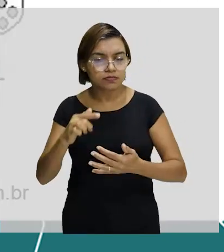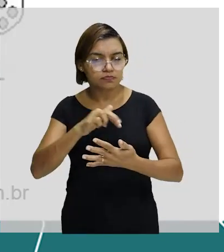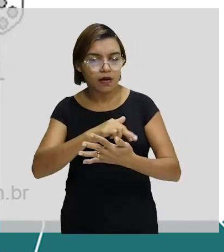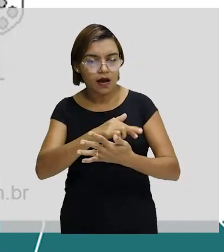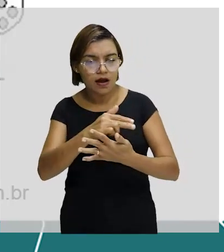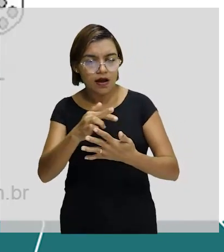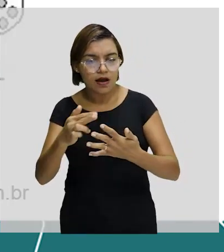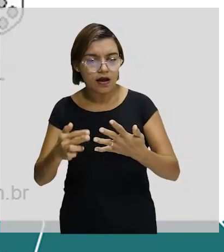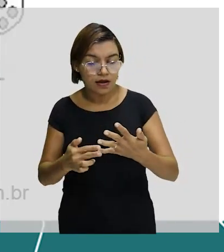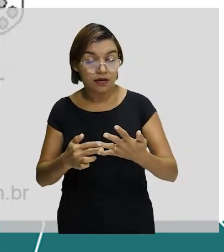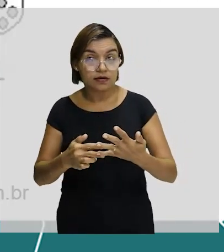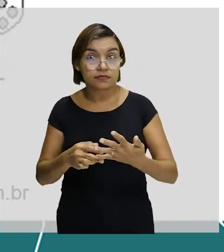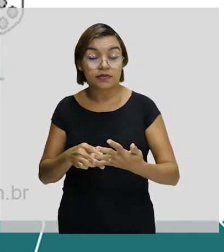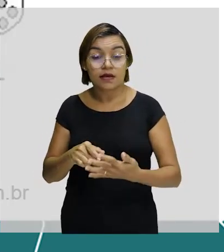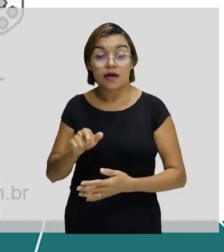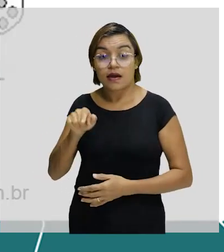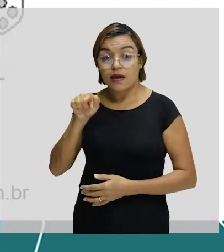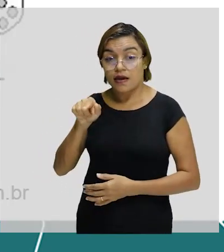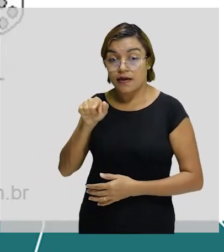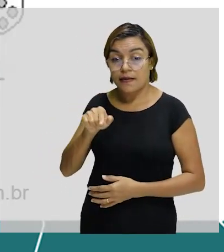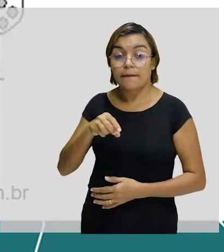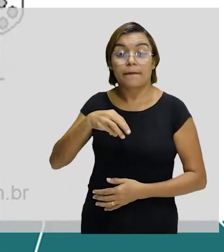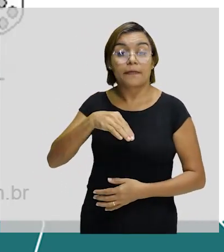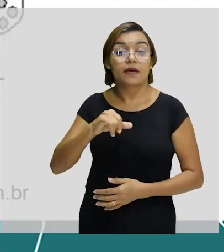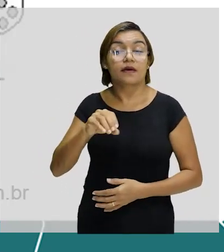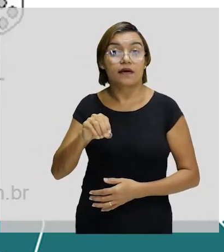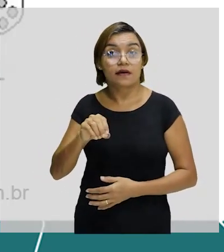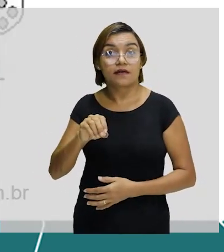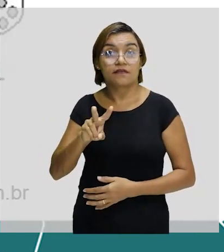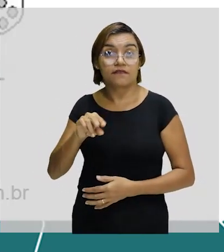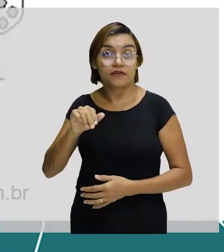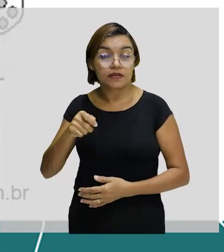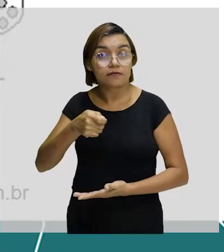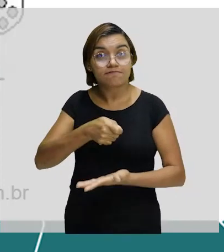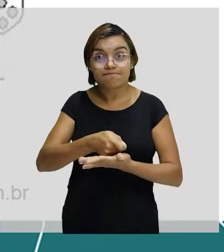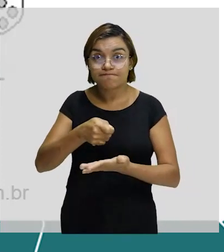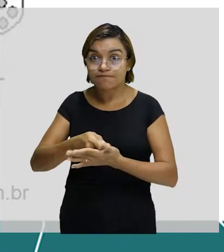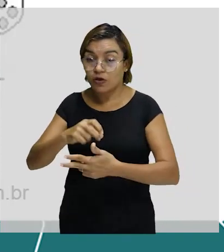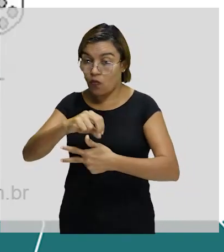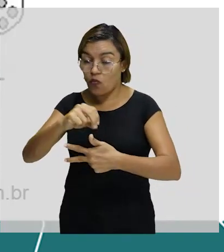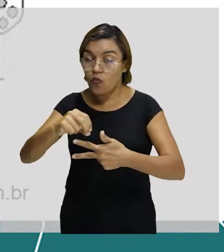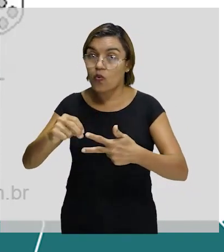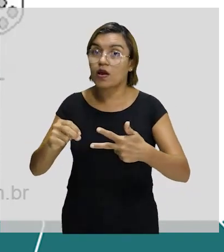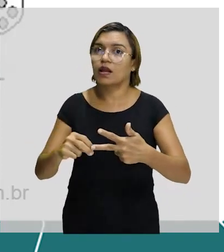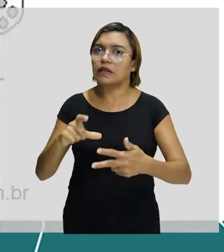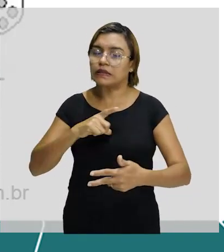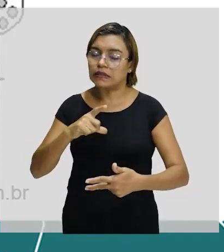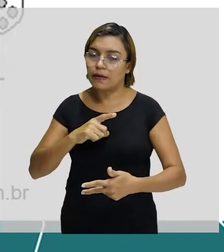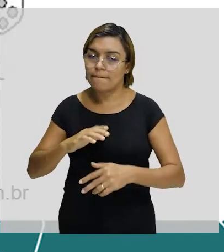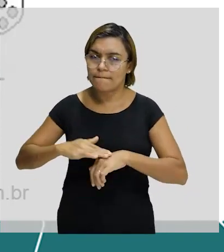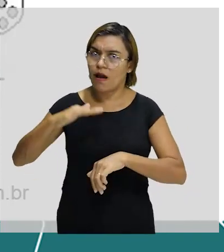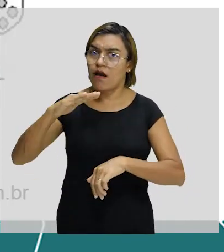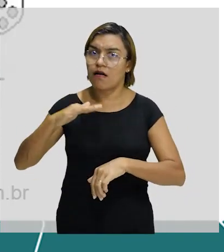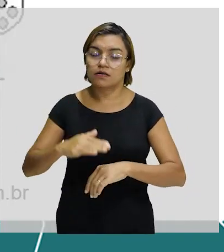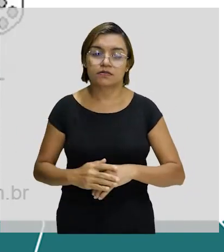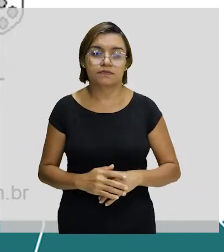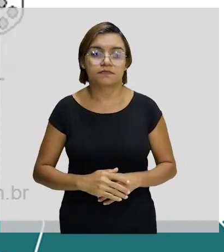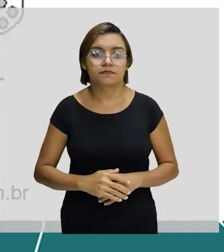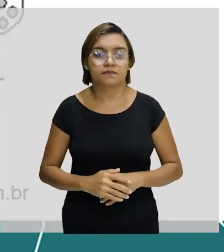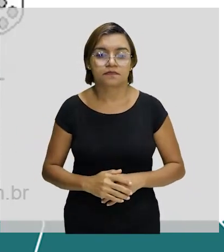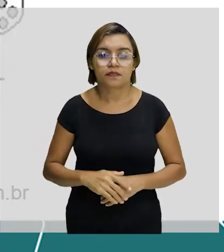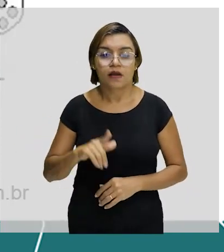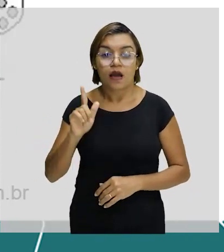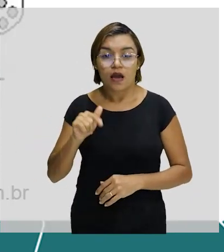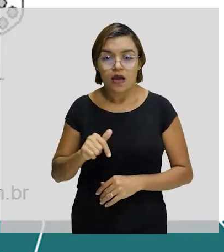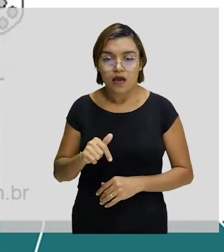a mais cobrada é justamente a meia-vida, a mais cobrada a nível de Enem, a nível de vestibular. Meia-vida é a grandeza